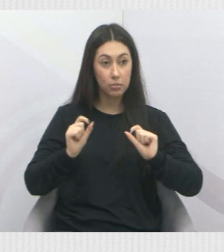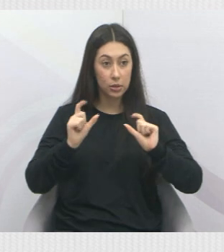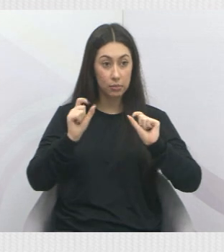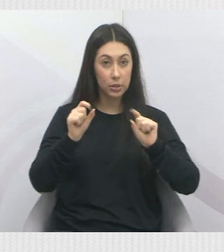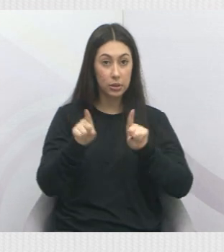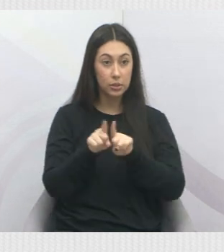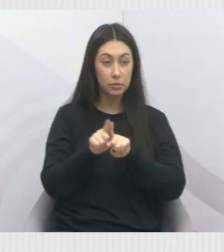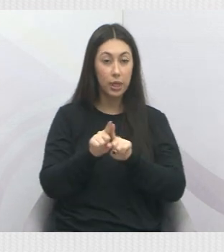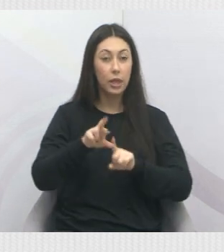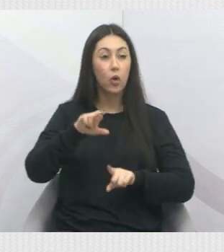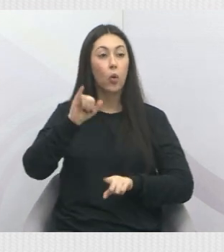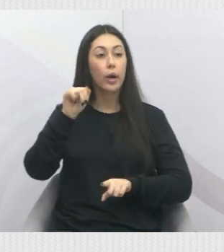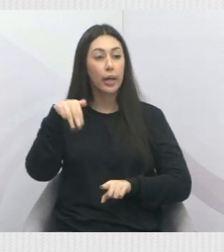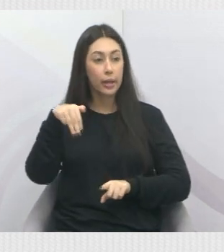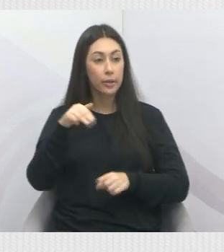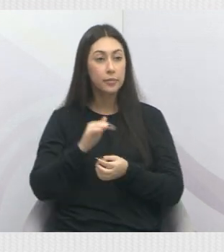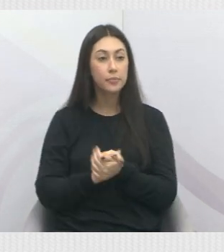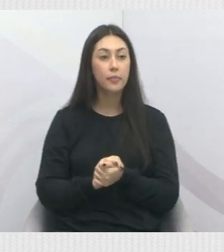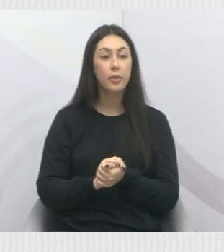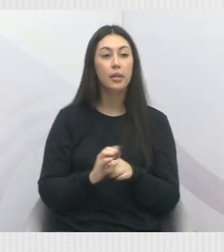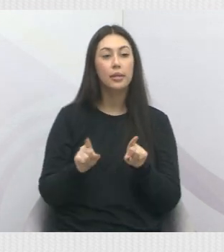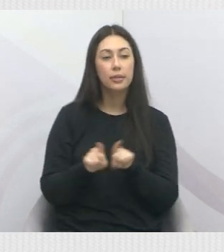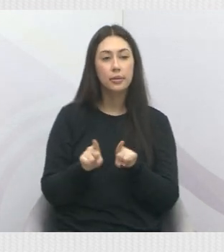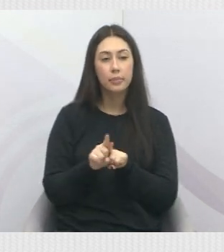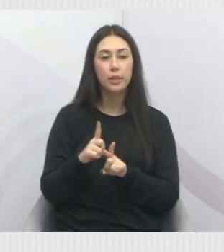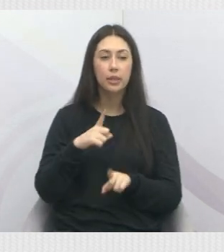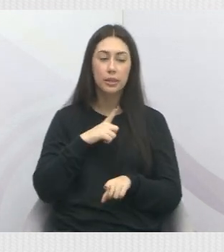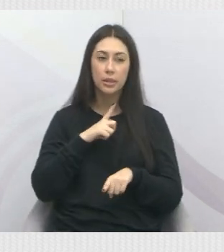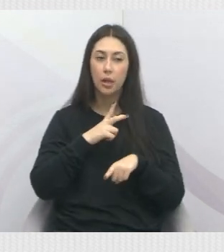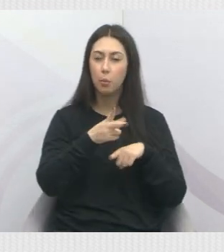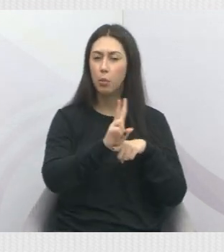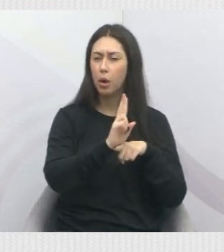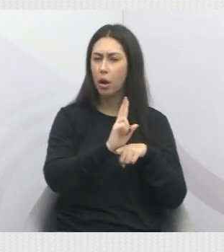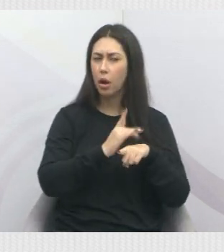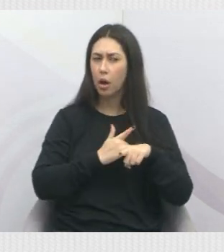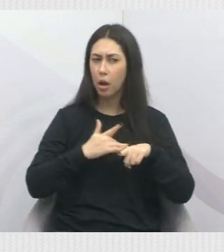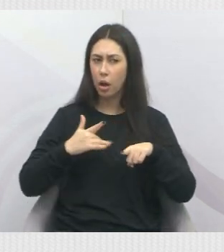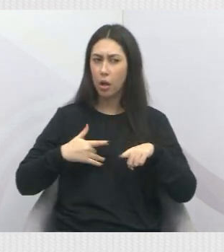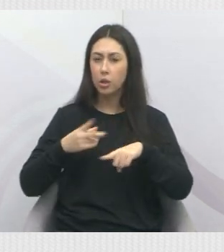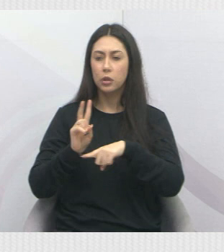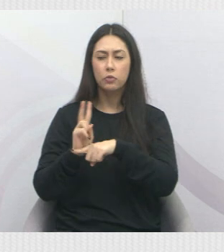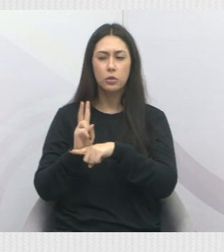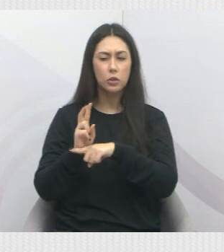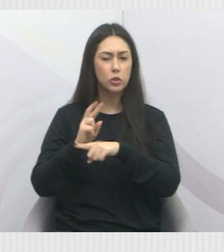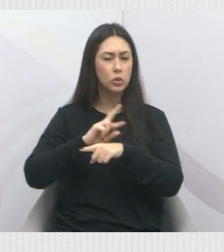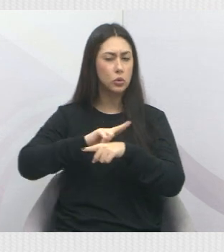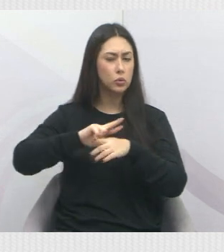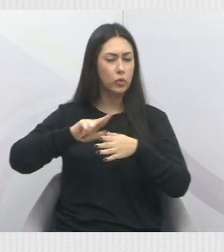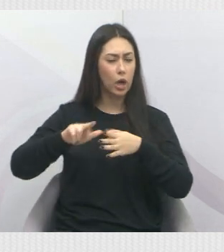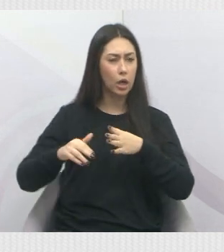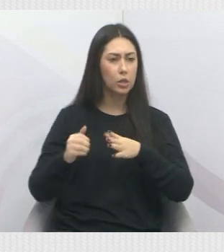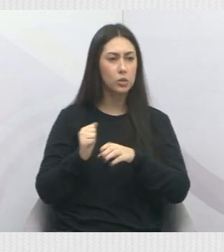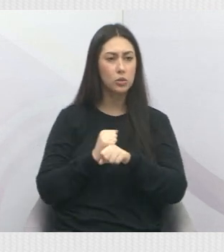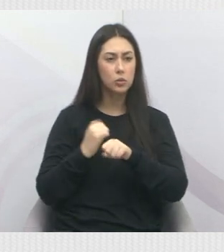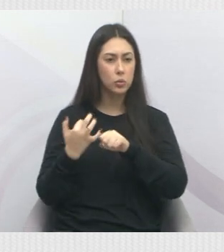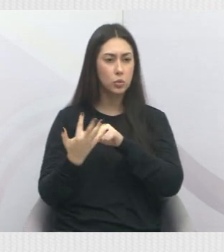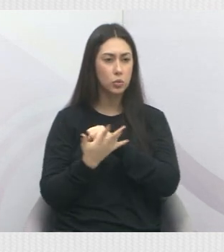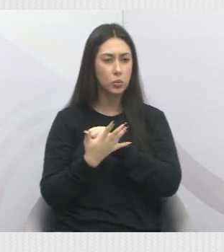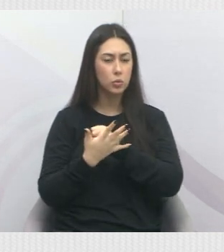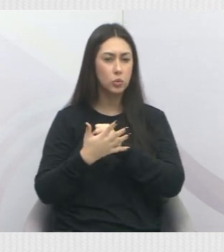Vigilância à saúde, contamos com o apoio da vigilância sanitária, epidemiológica, ambiental e de